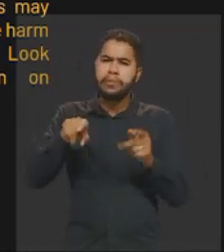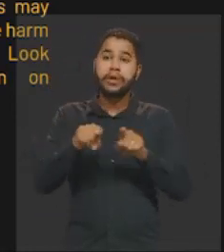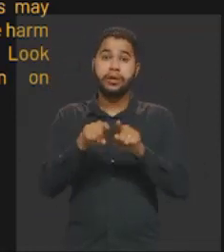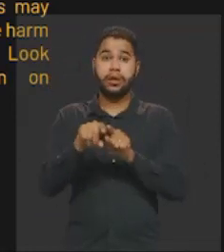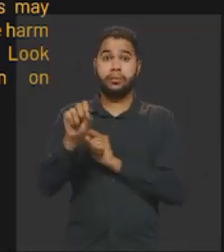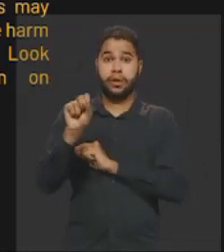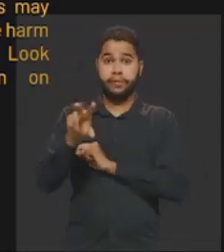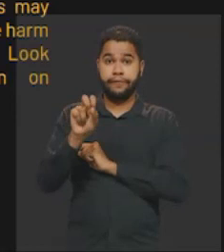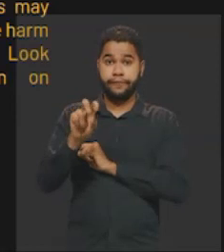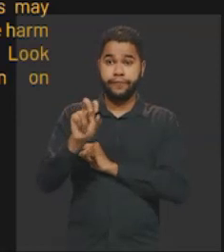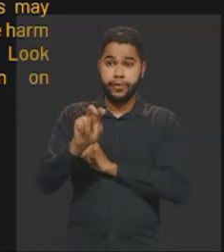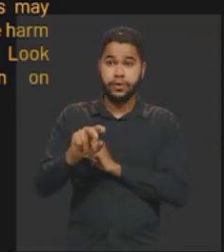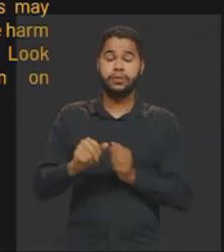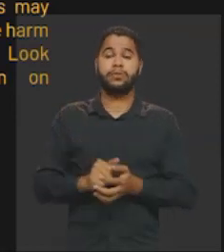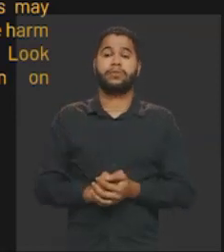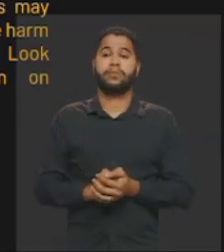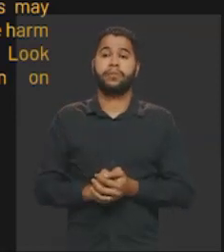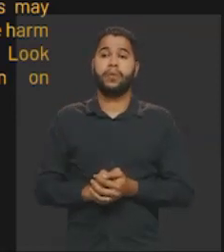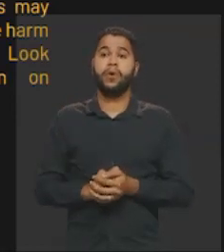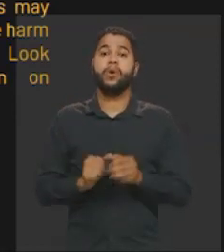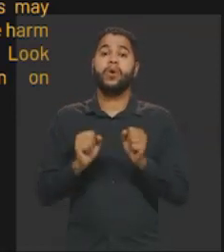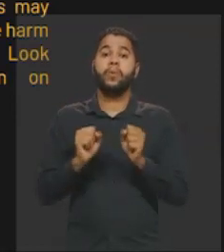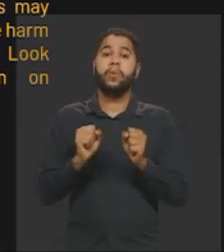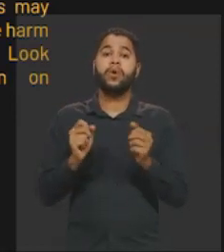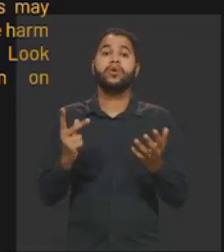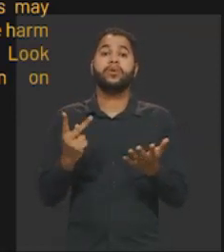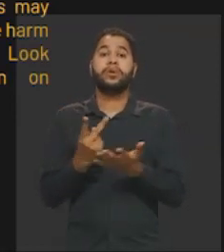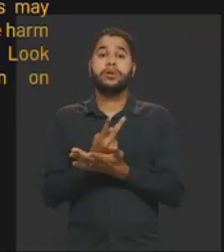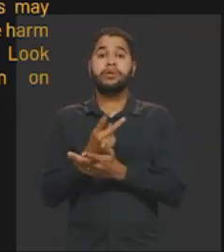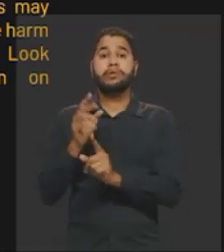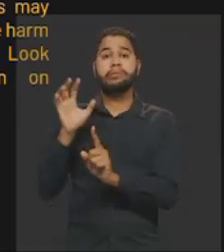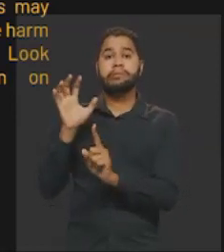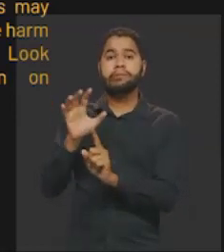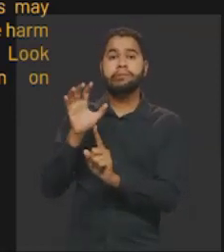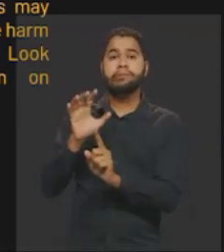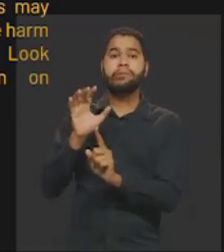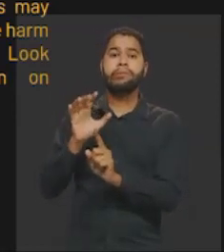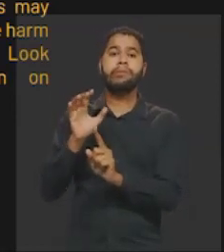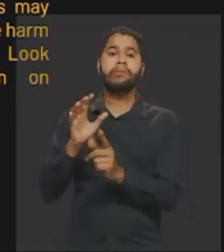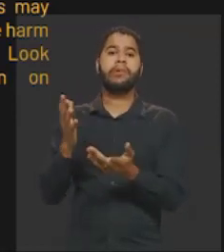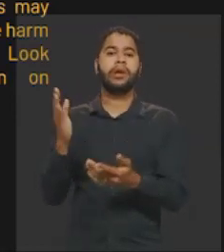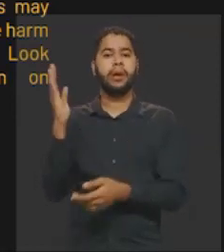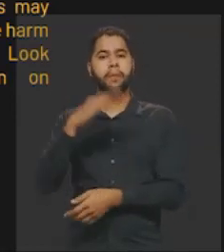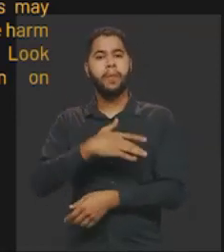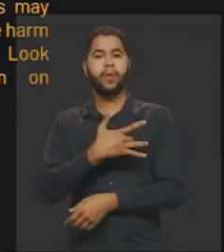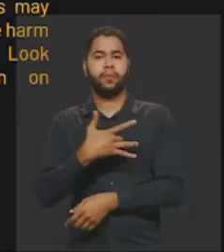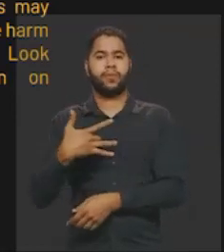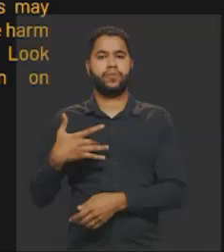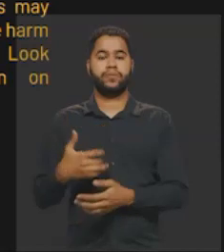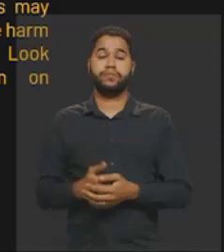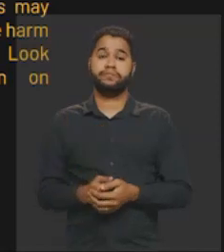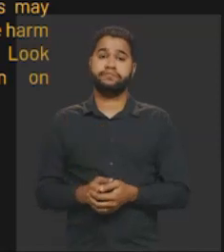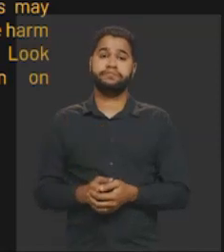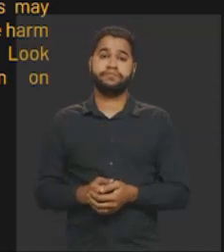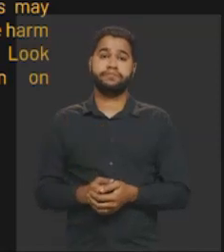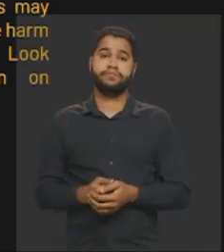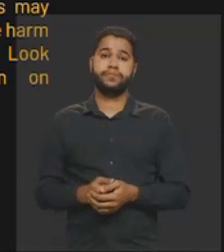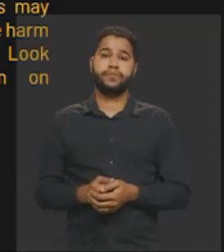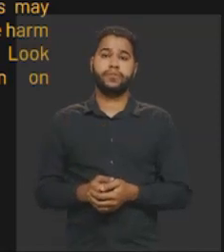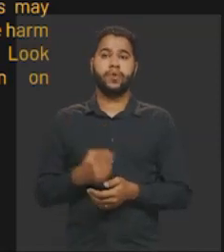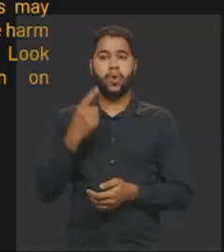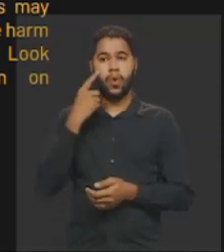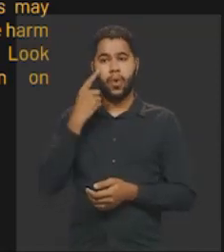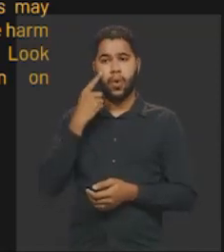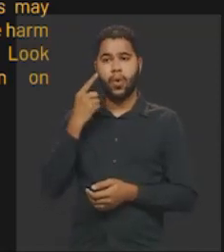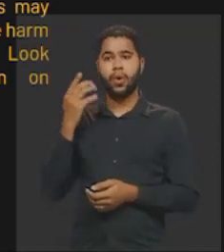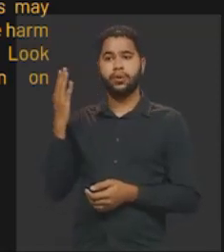vírus. Então, esses produtos podem potencialmente causar mal, fazer mal para a sua saúde. Então, eu coloquei grande